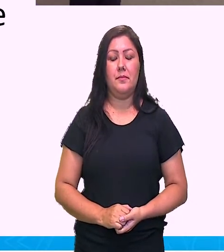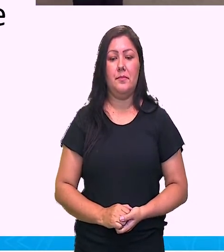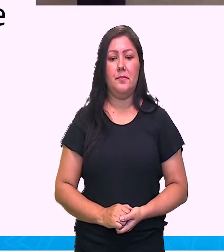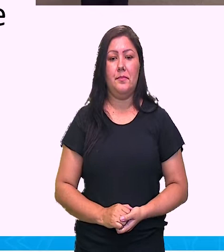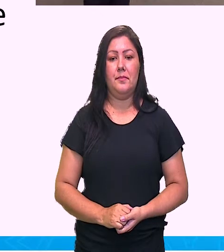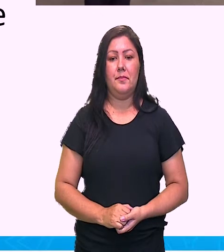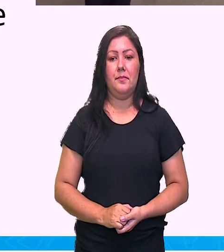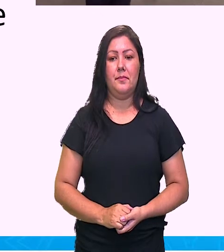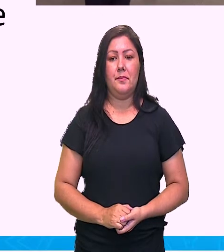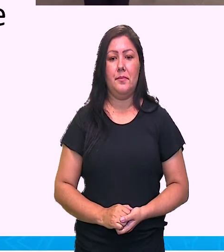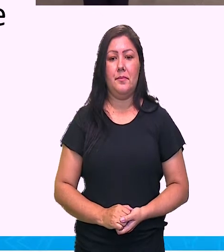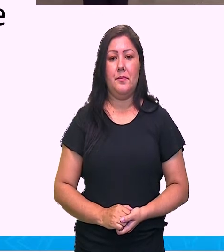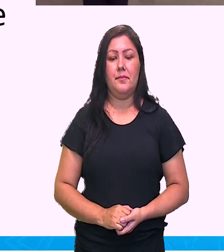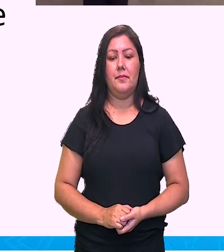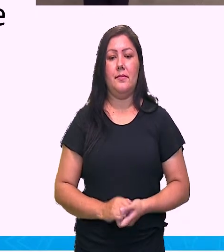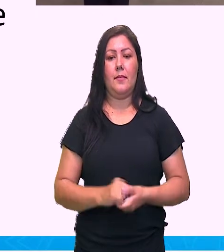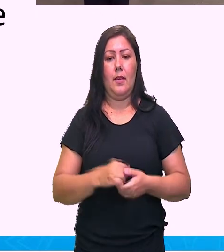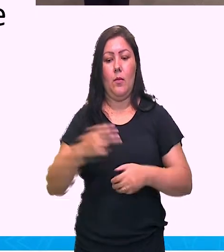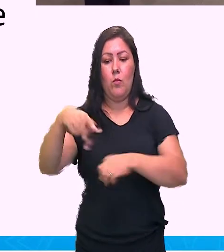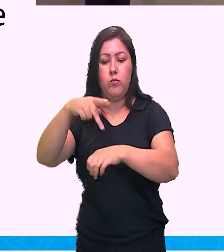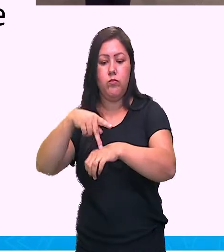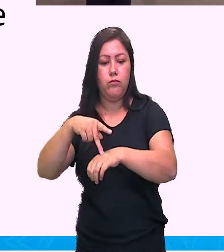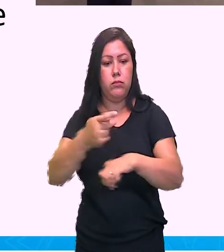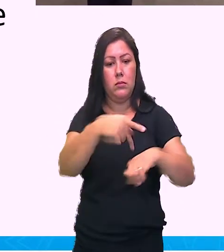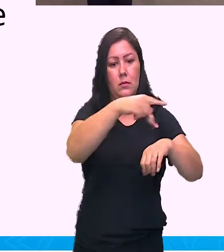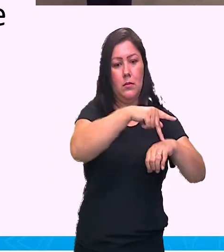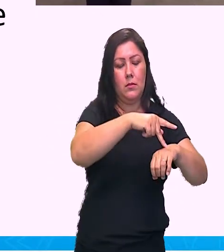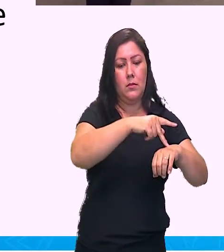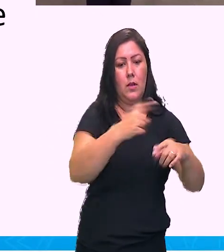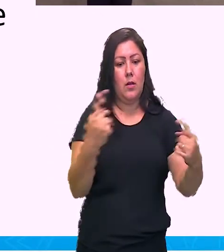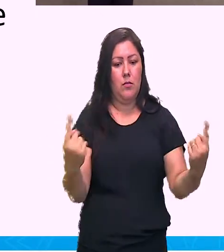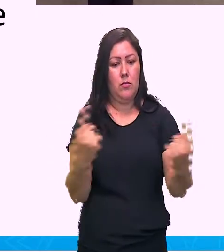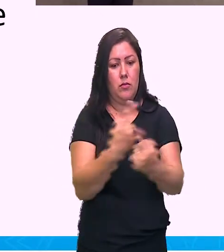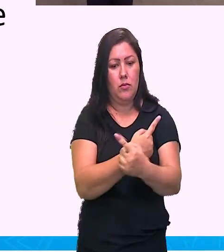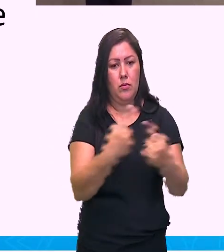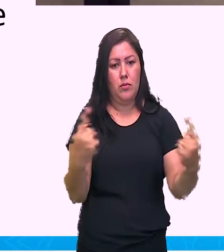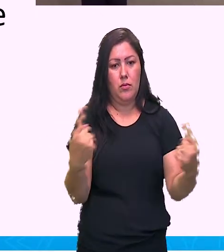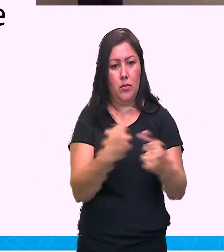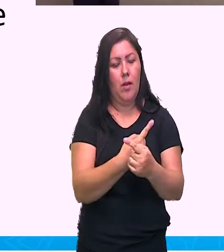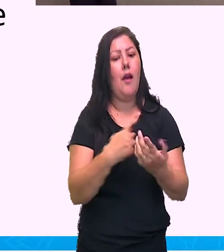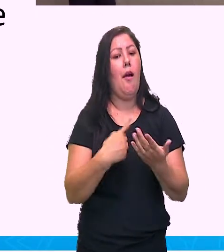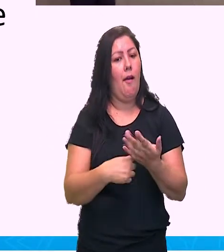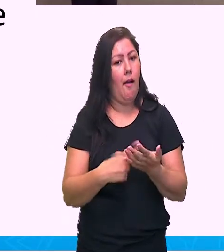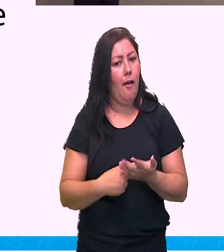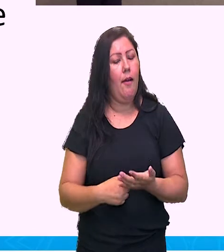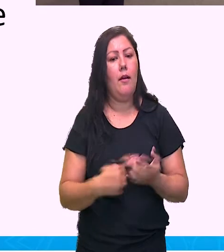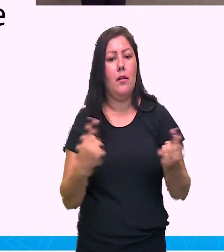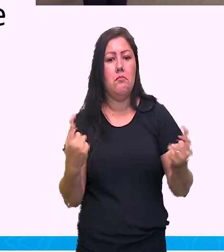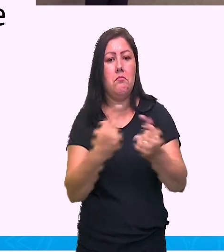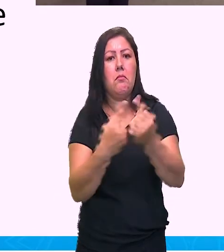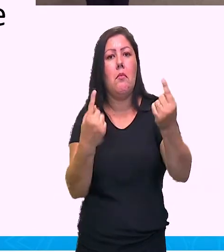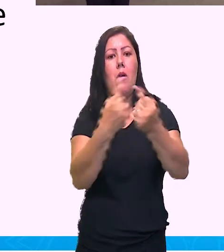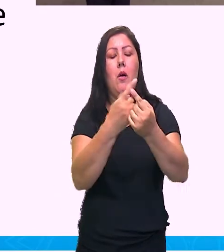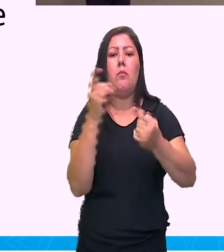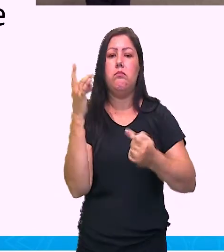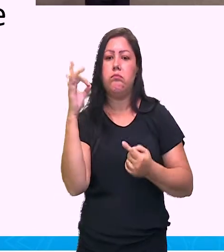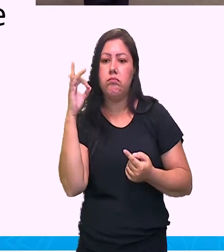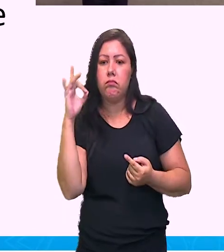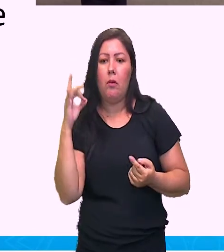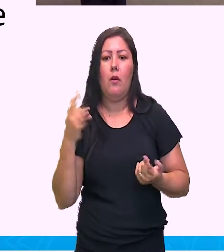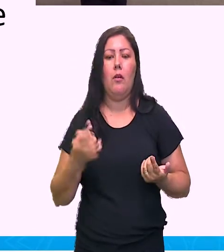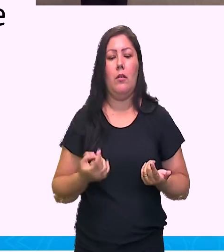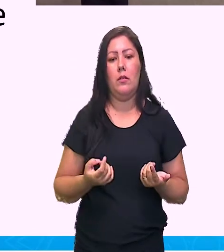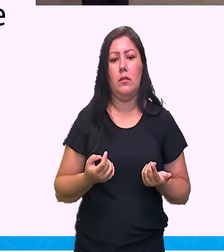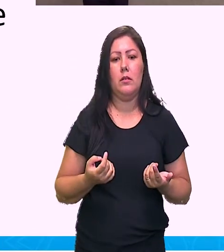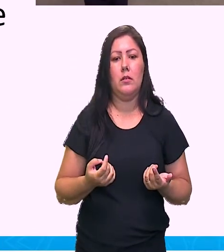tá? Entre os países, entre Brasil e Argentina, Brasil e Bolívia, entre Brasil